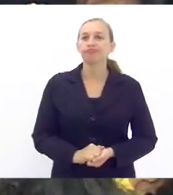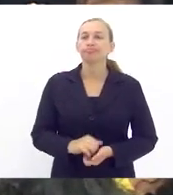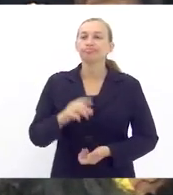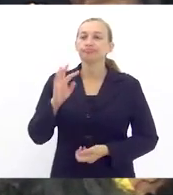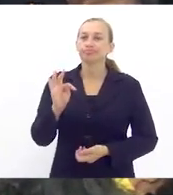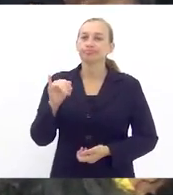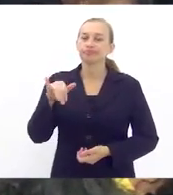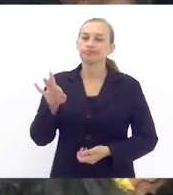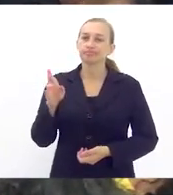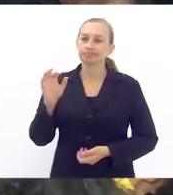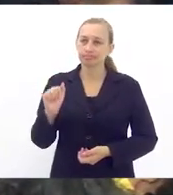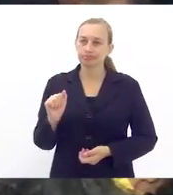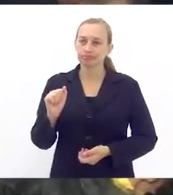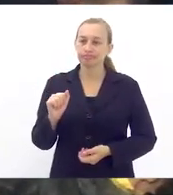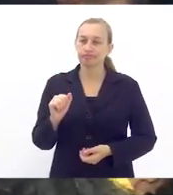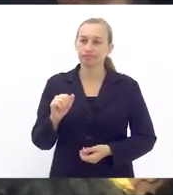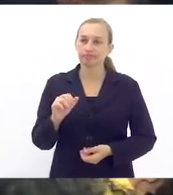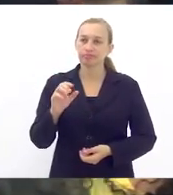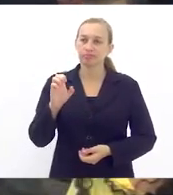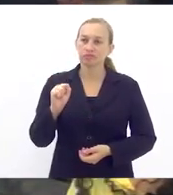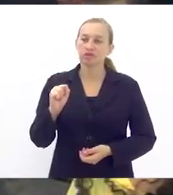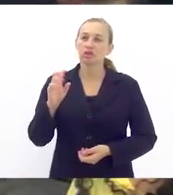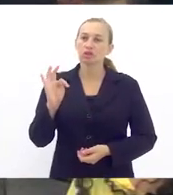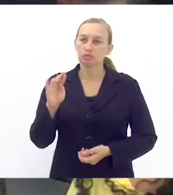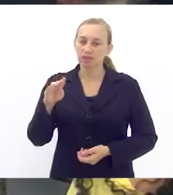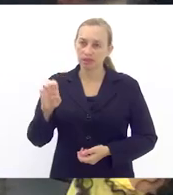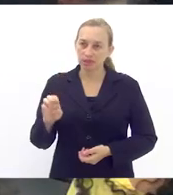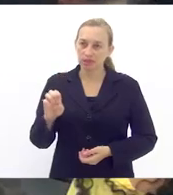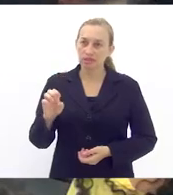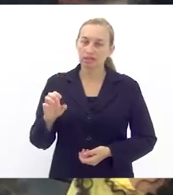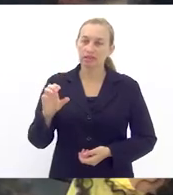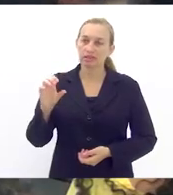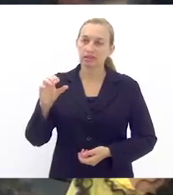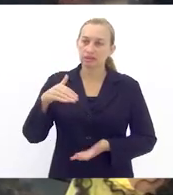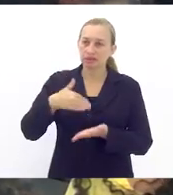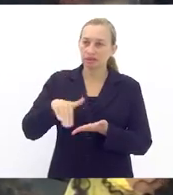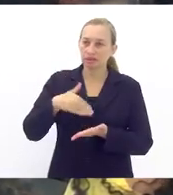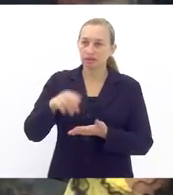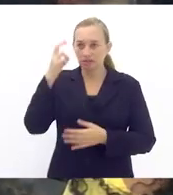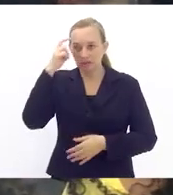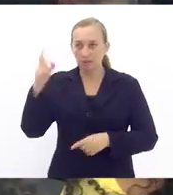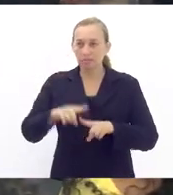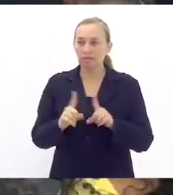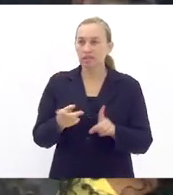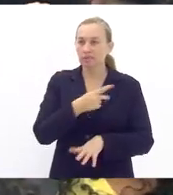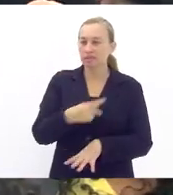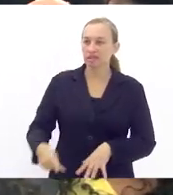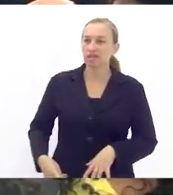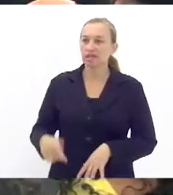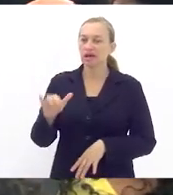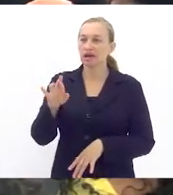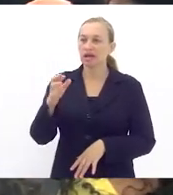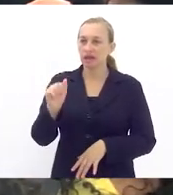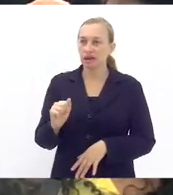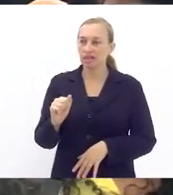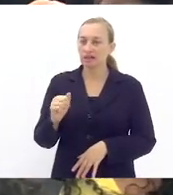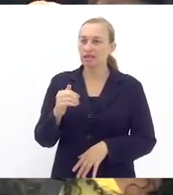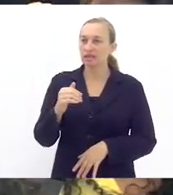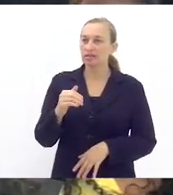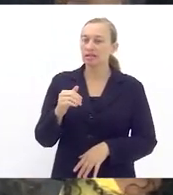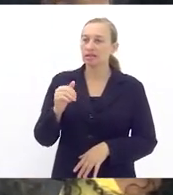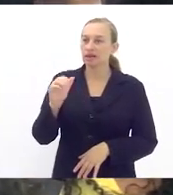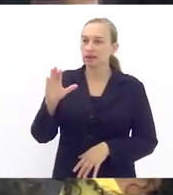taidara que a superintendente da Secretaria de Cultura mas apresenta Carla pediu para fazer um pequeno desculpa